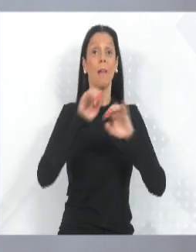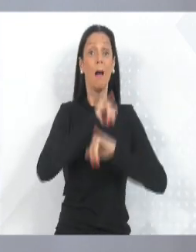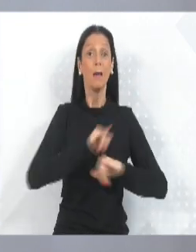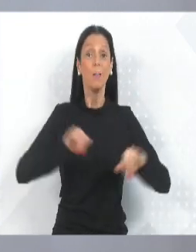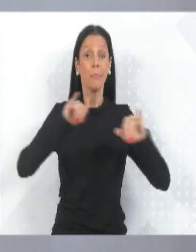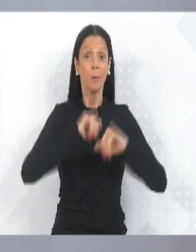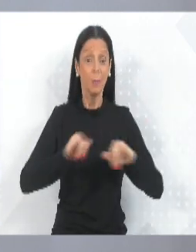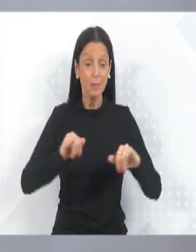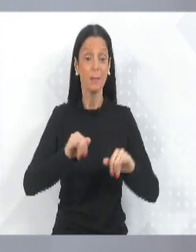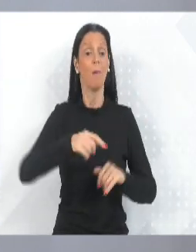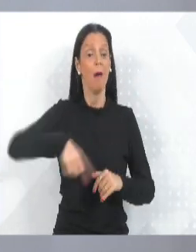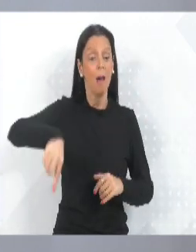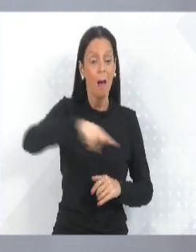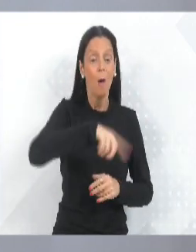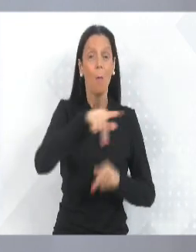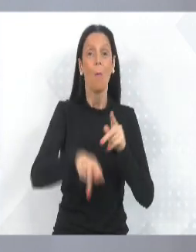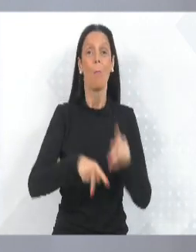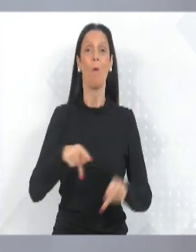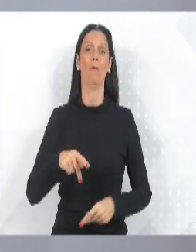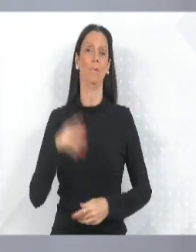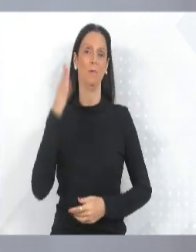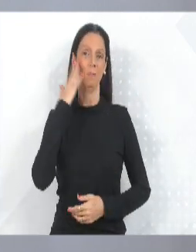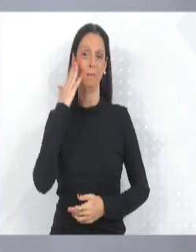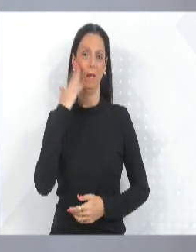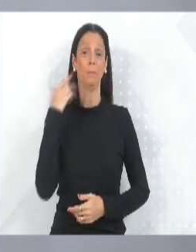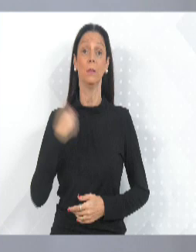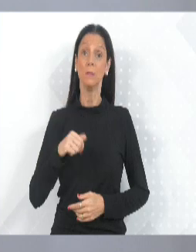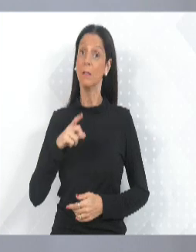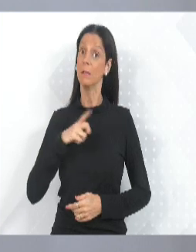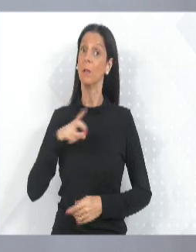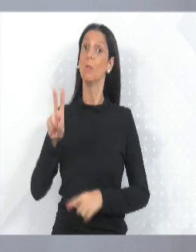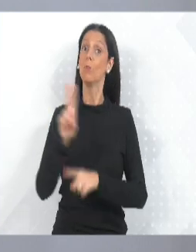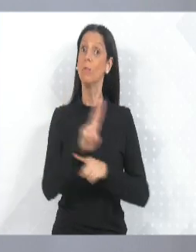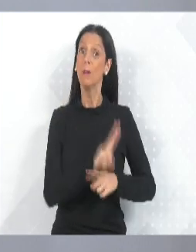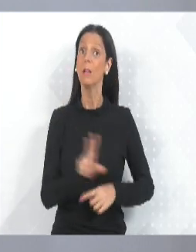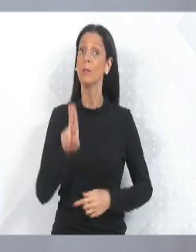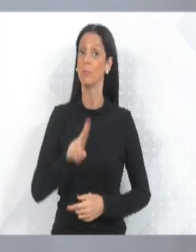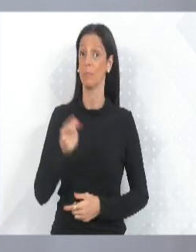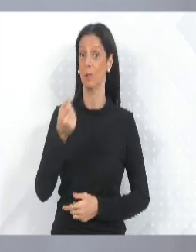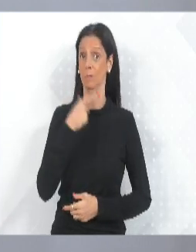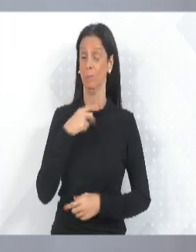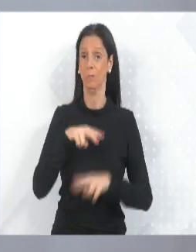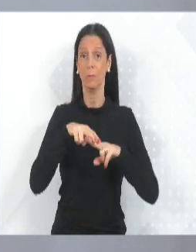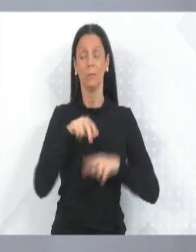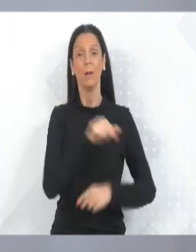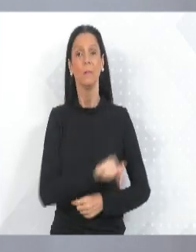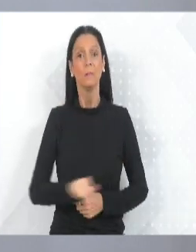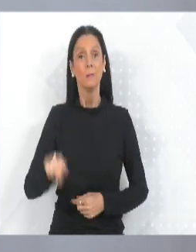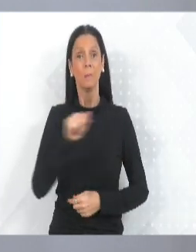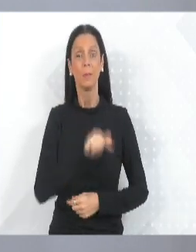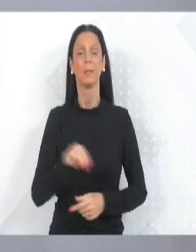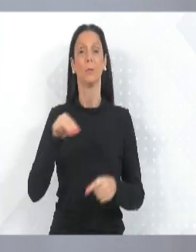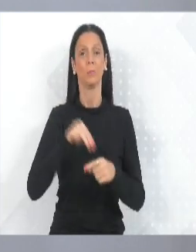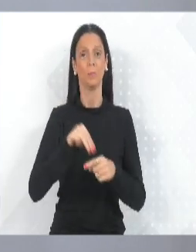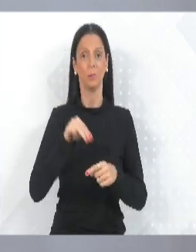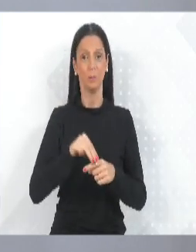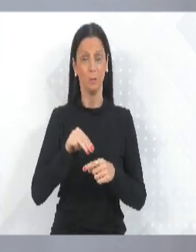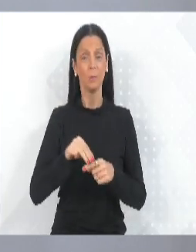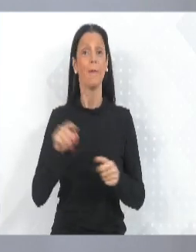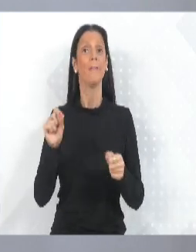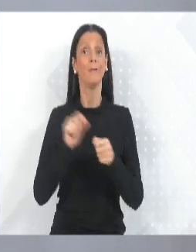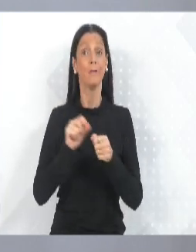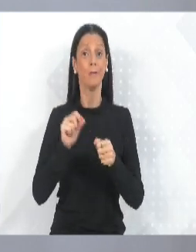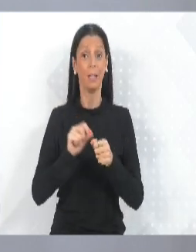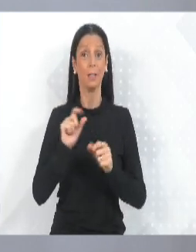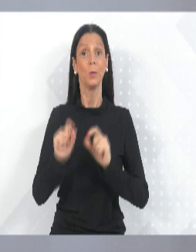população nós temos que tomar cuidado Essa é a função da semana Municipal de realização